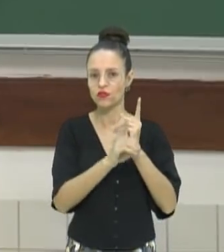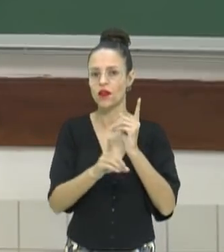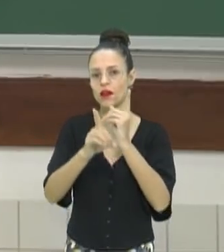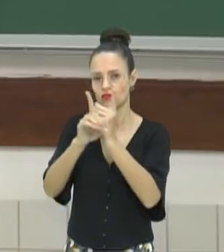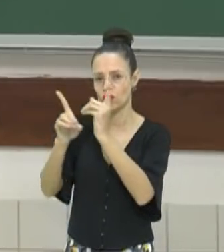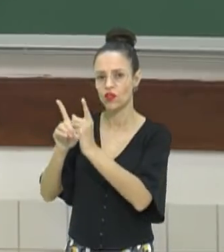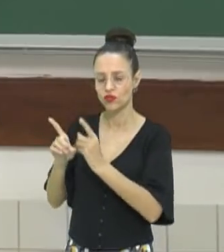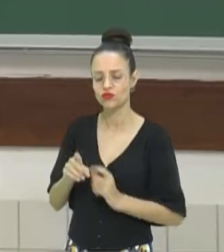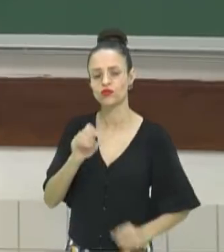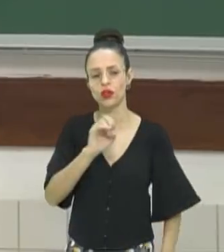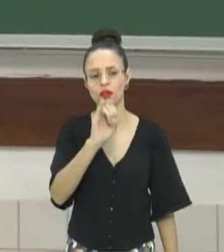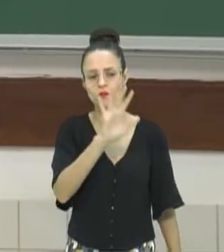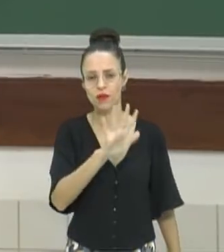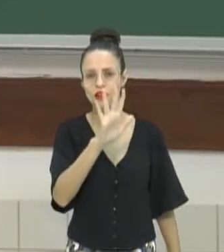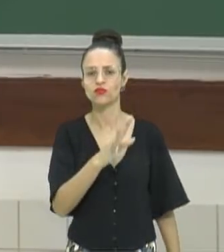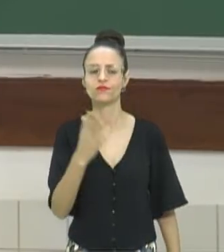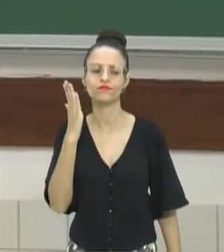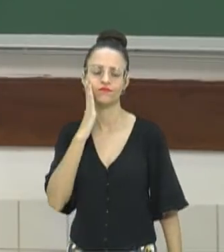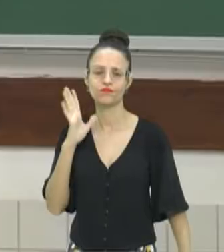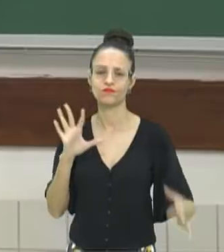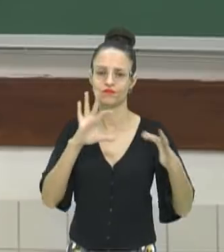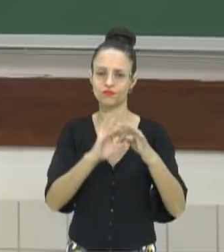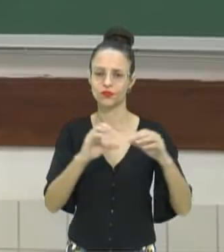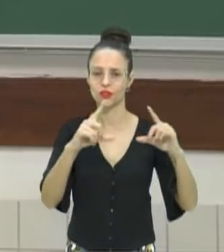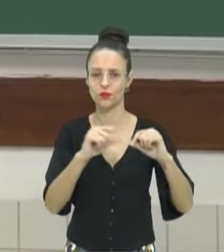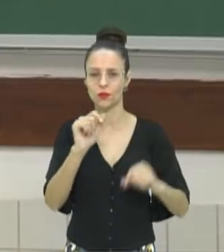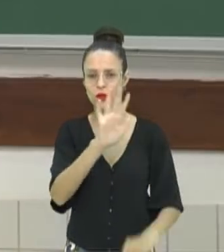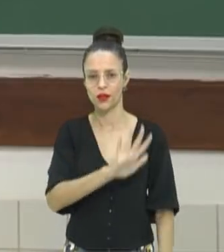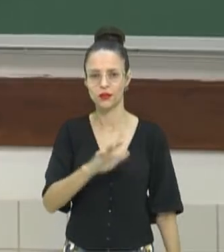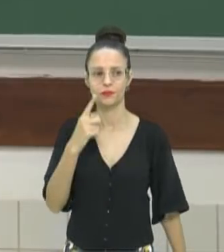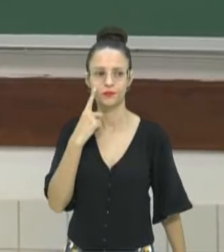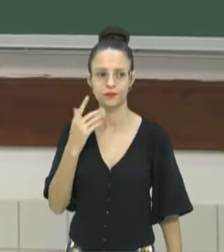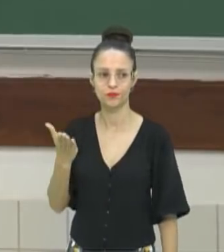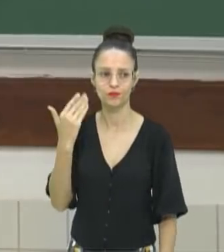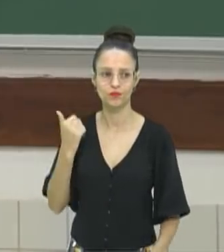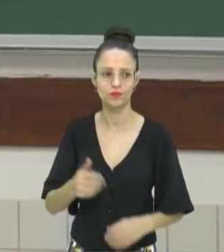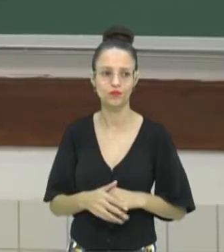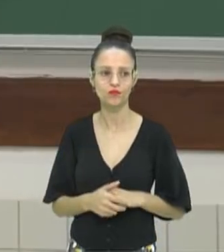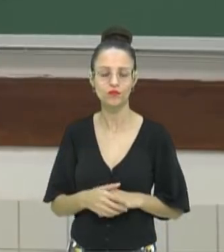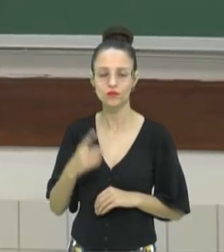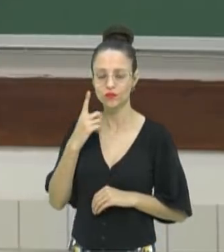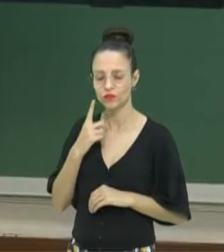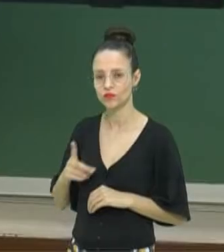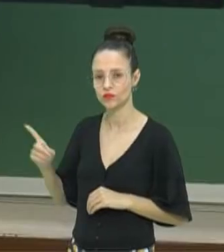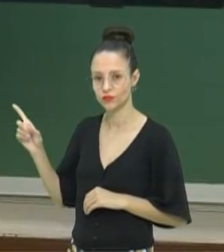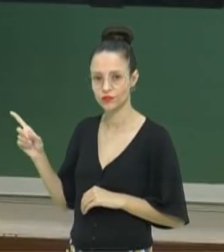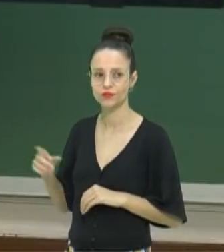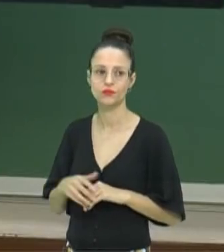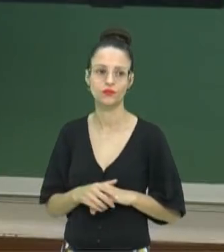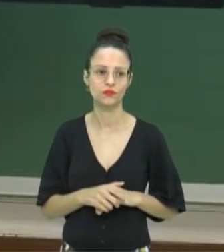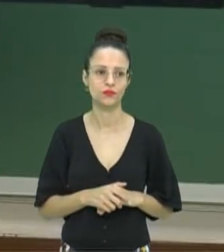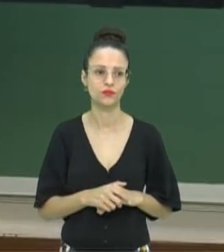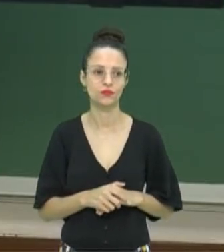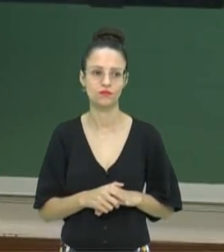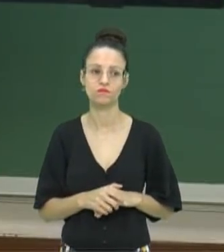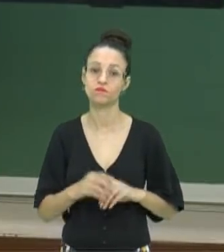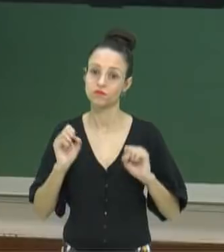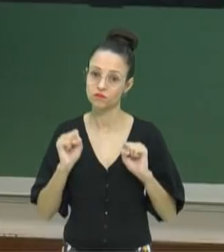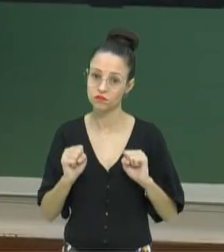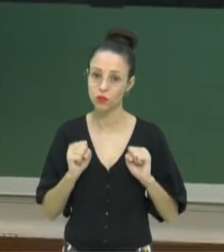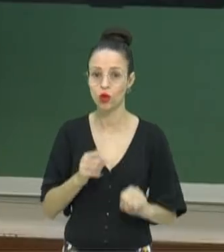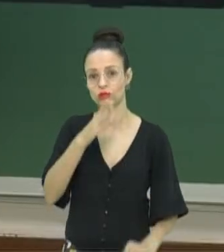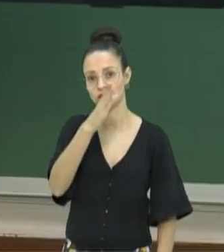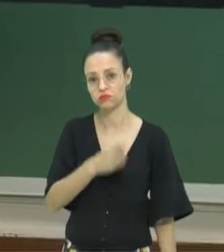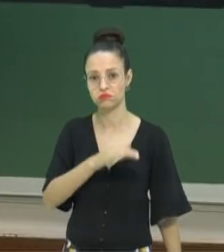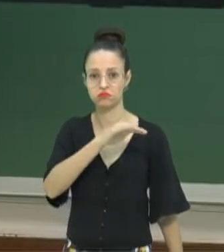que eu conheça a fórmula da área, ok? Então, vamos lá. Olhando bem para essa figurinha aqui, você pode particionar